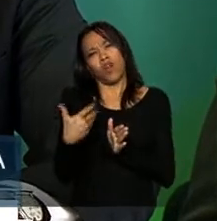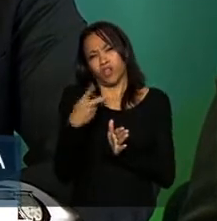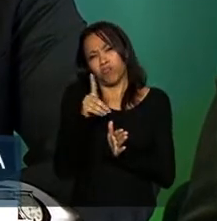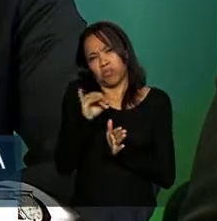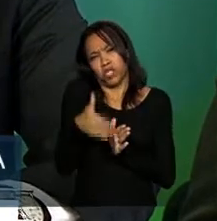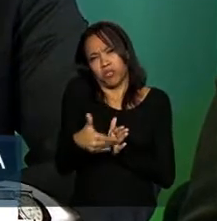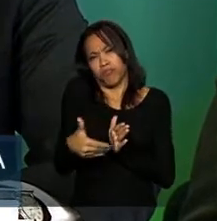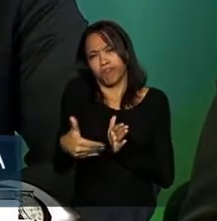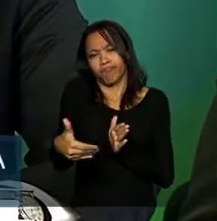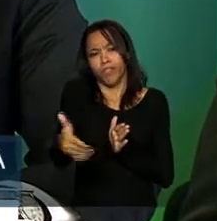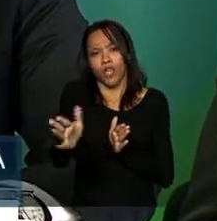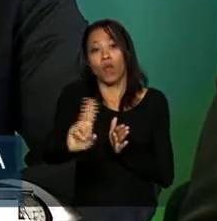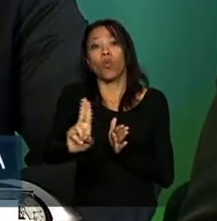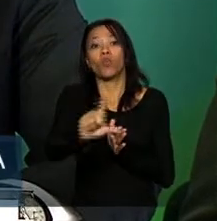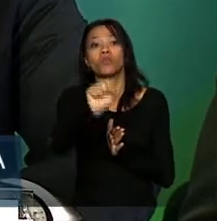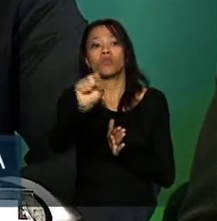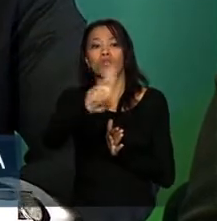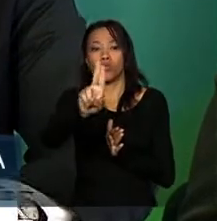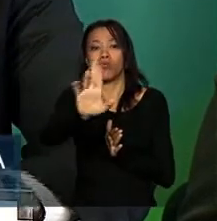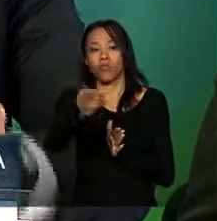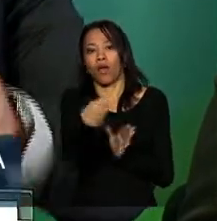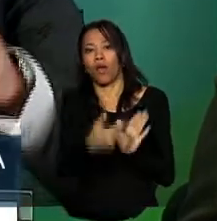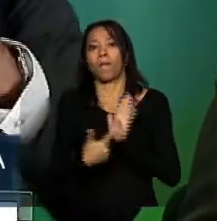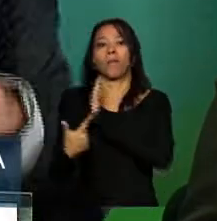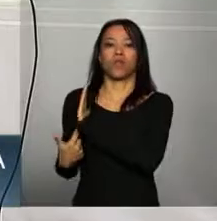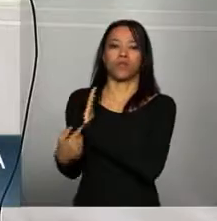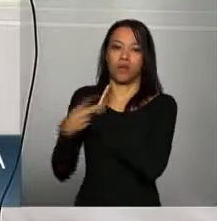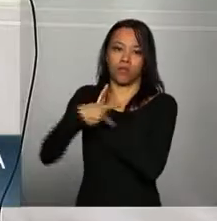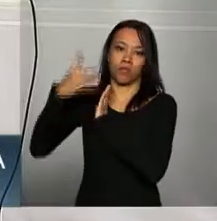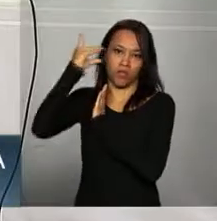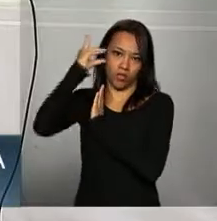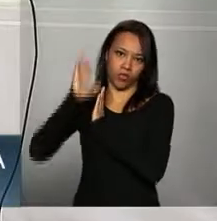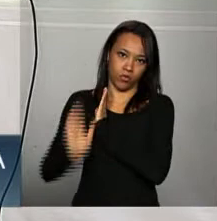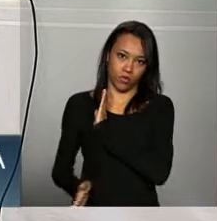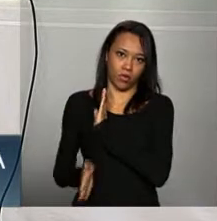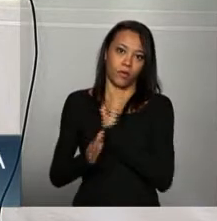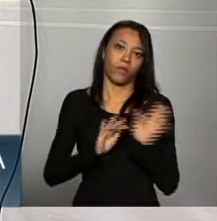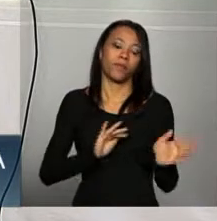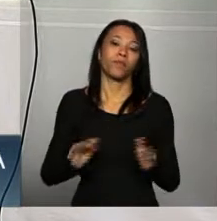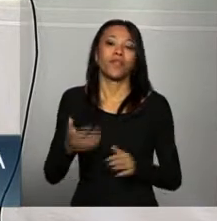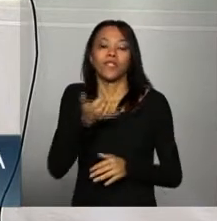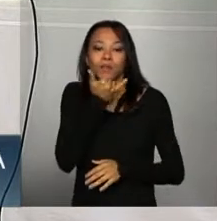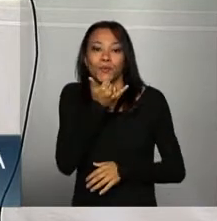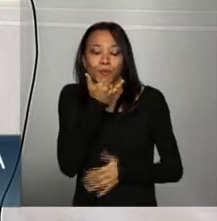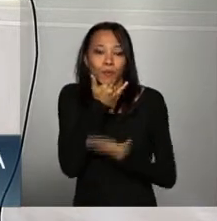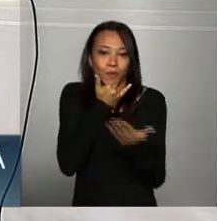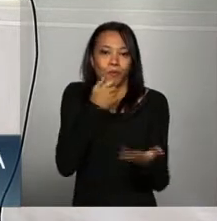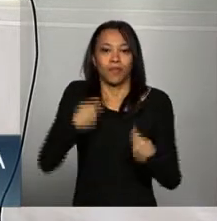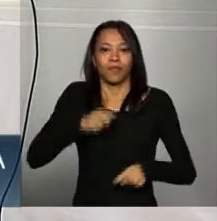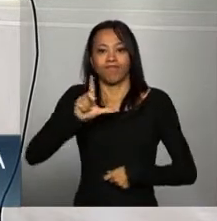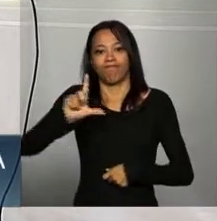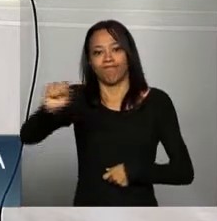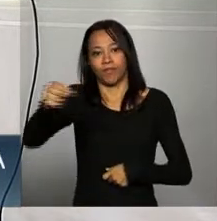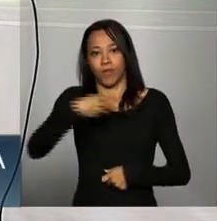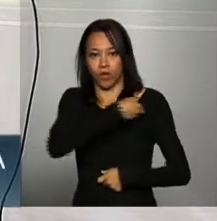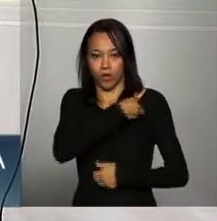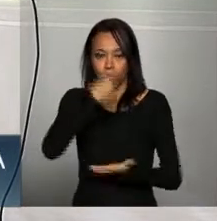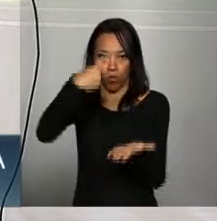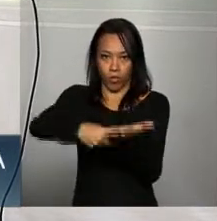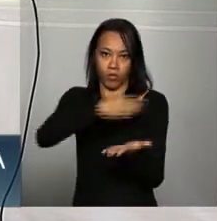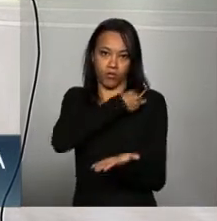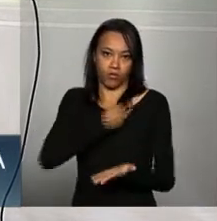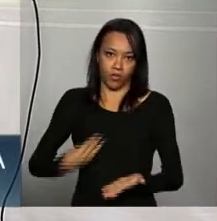eu pretendo já estar encaminhando os nomes para a presidente. Gente, o ministro tem uma agenda agora, ele vai sair, mas o presidente da